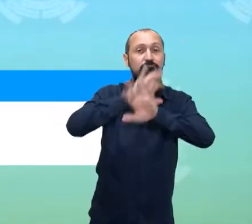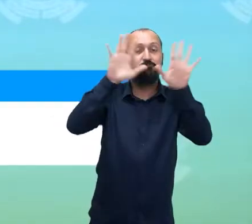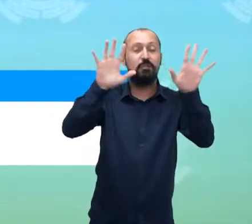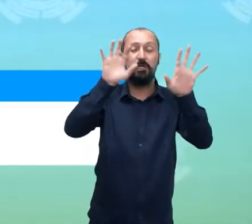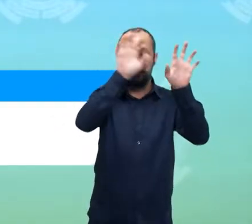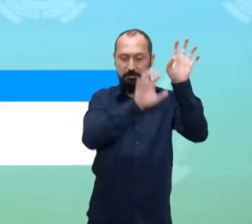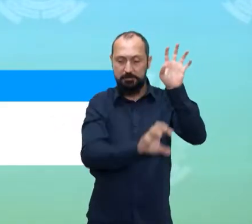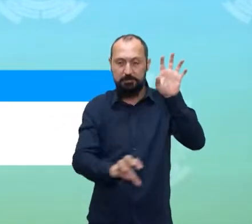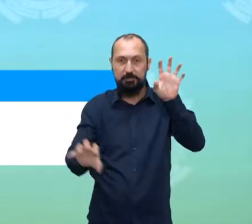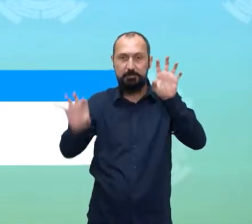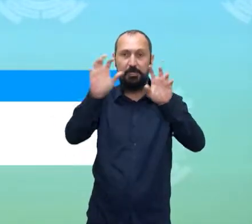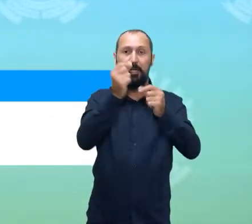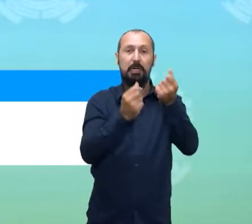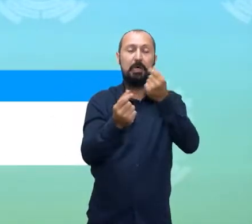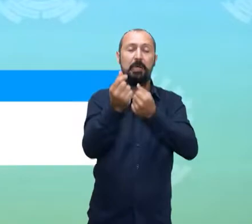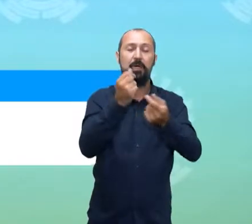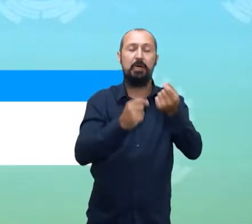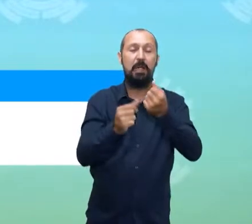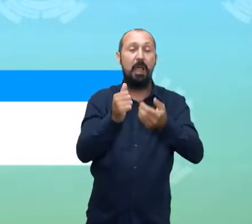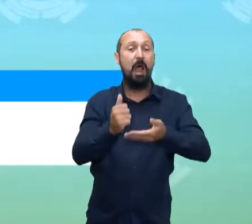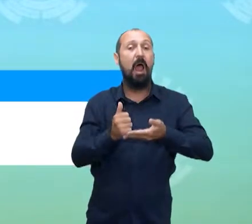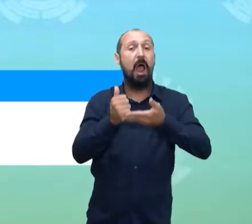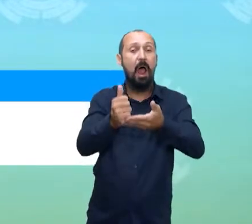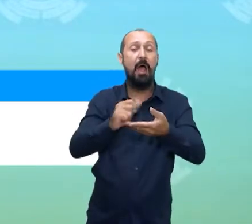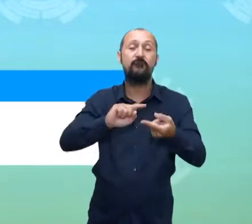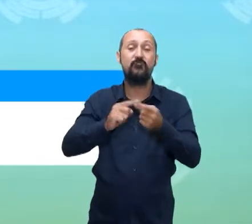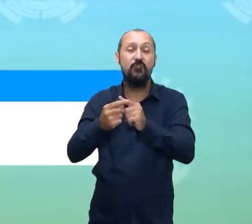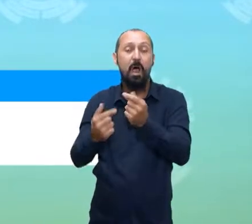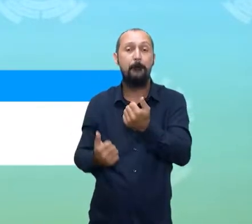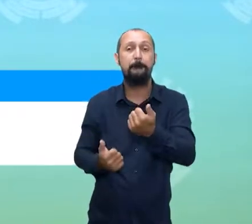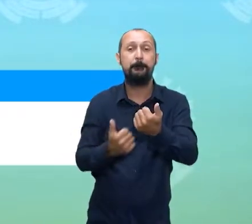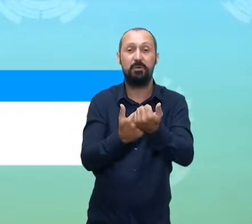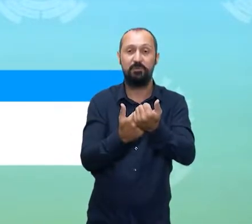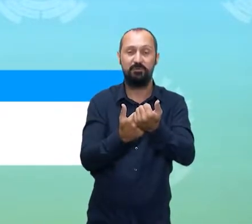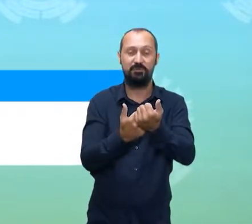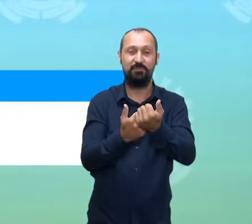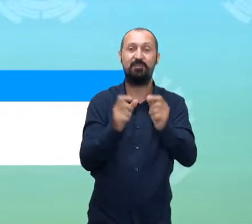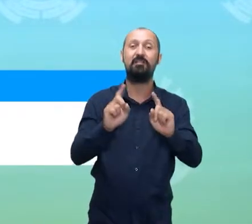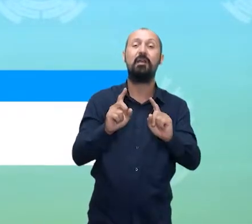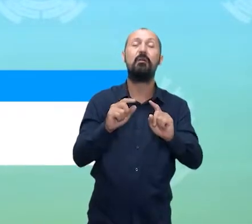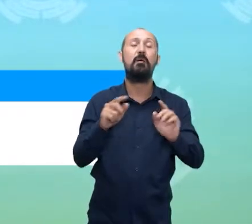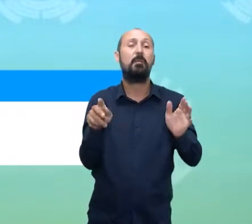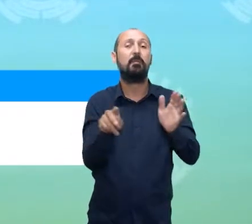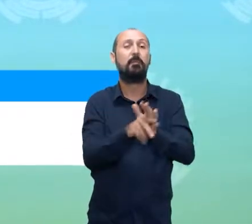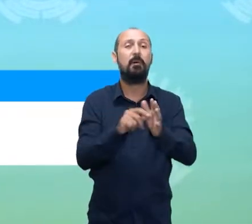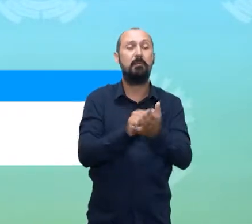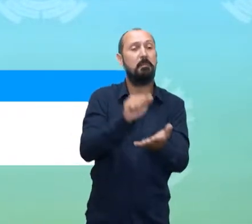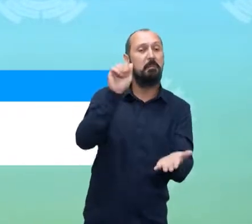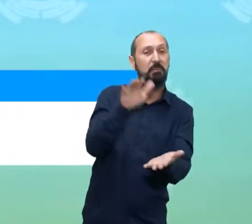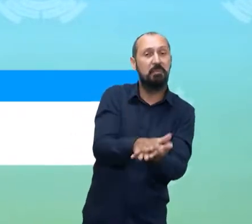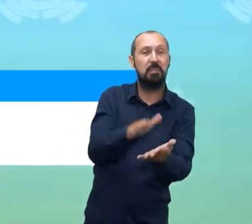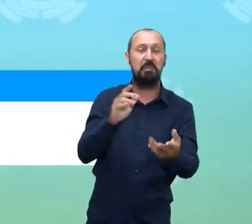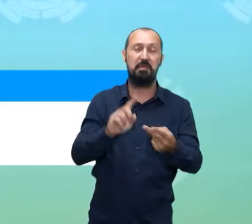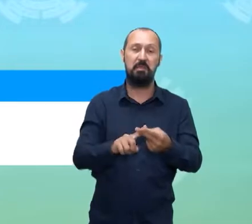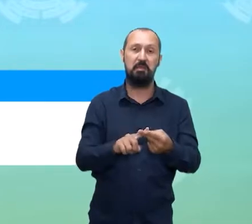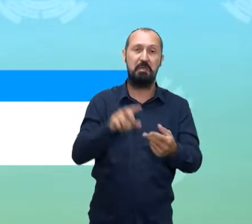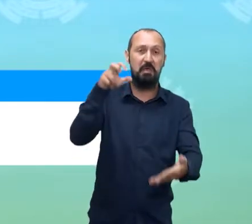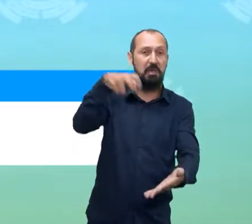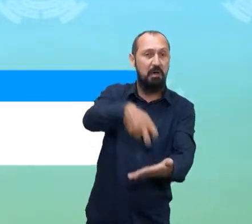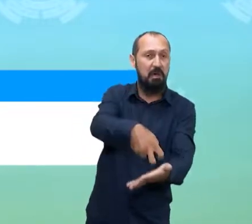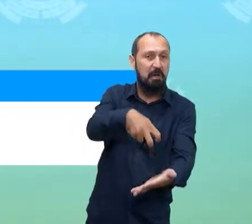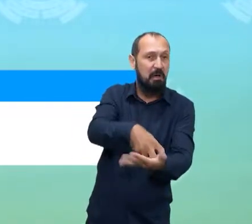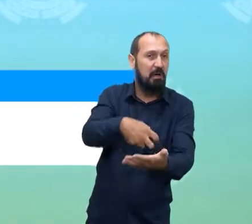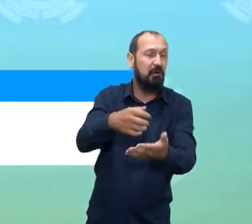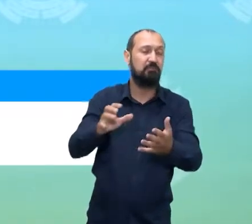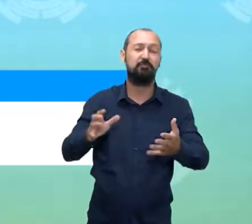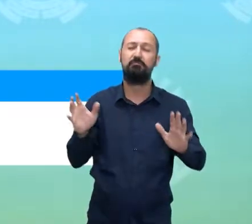entendam que o zoneamento ecológico econômico é uma ferramenta de ajuda, de auxílio, e não um instrumento que vem para punir, ou que vem